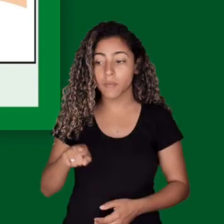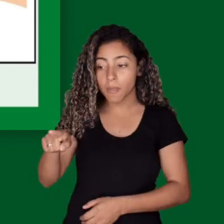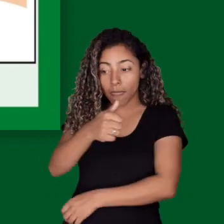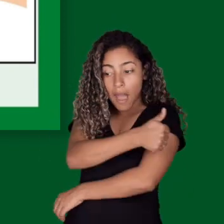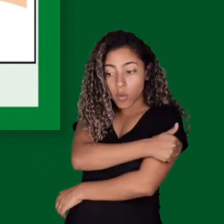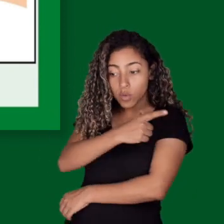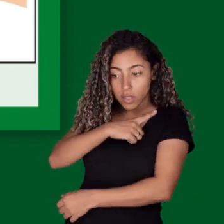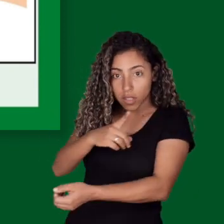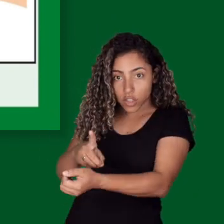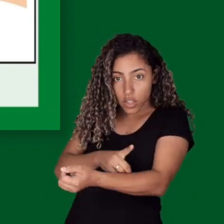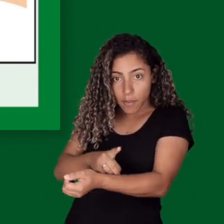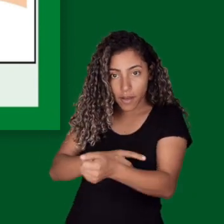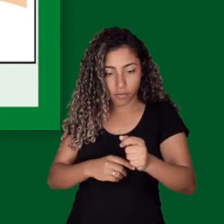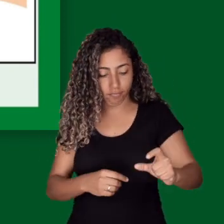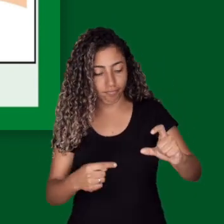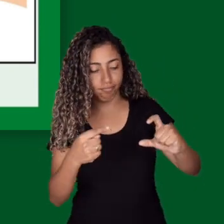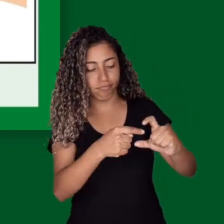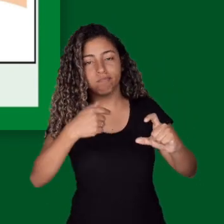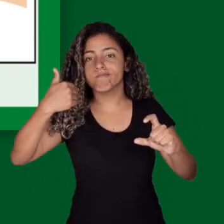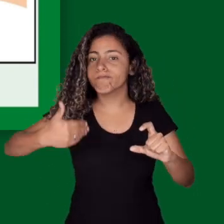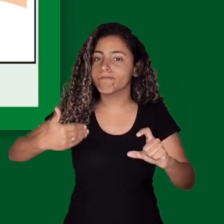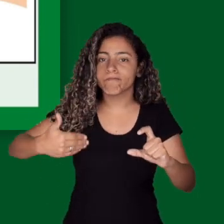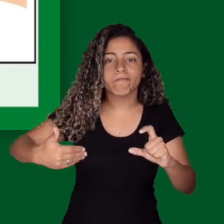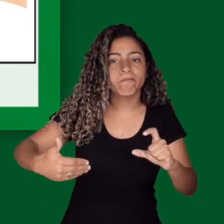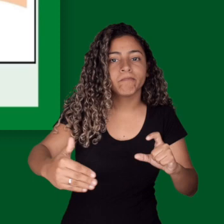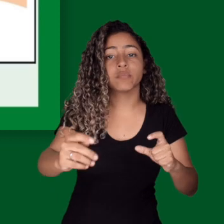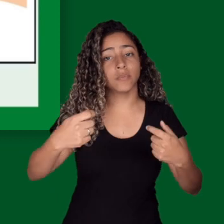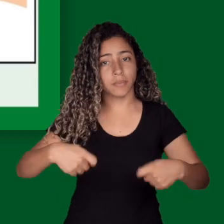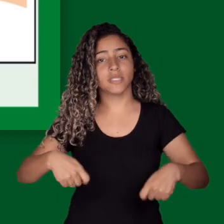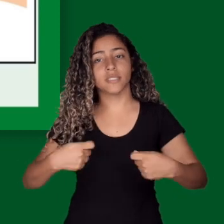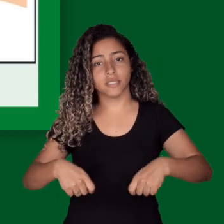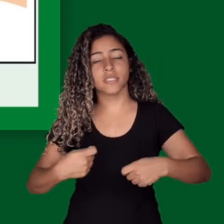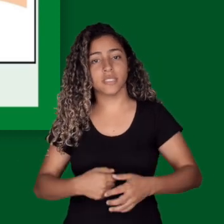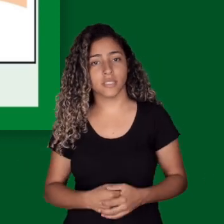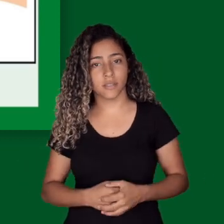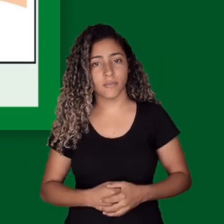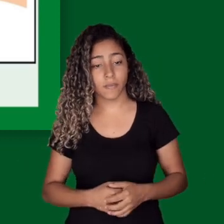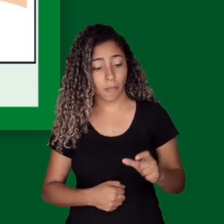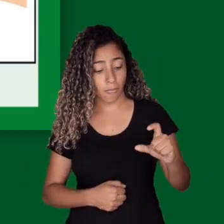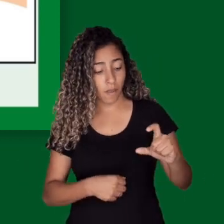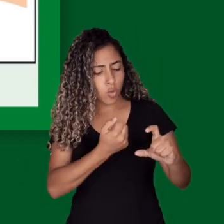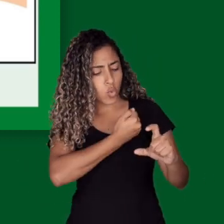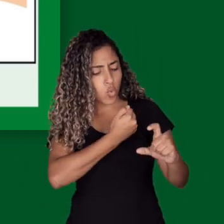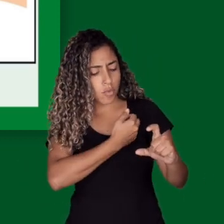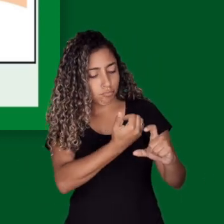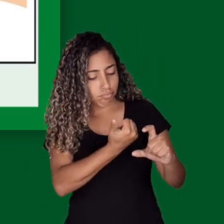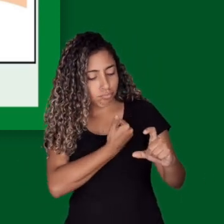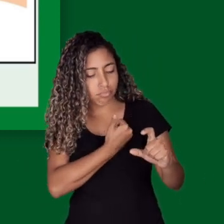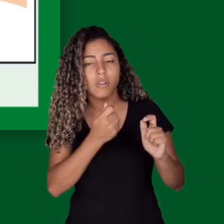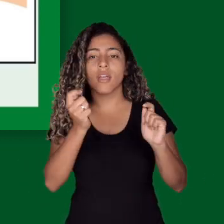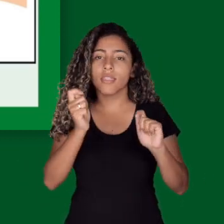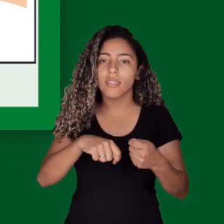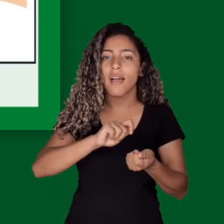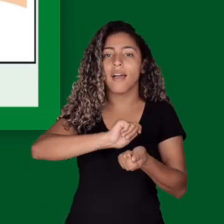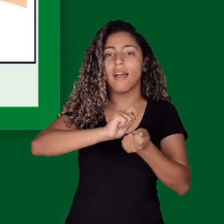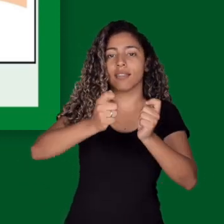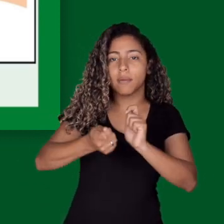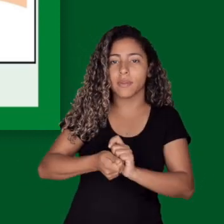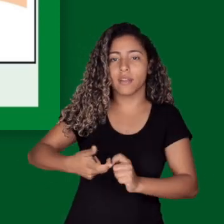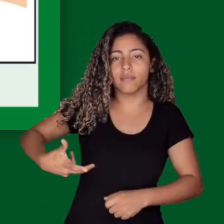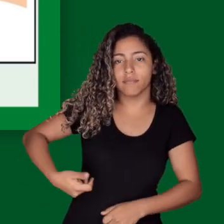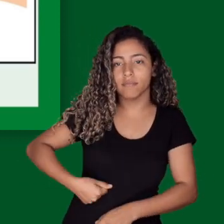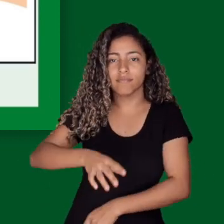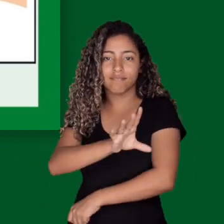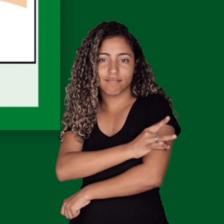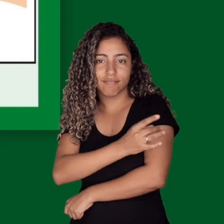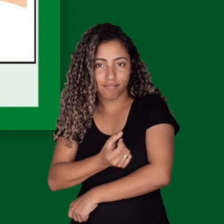com diabetes e permite ajustes de doses da insulina e do tratamento de quem tem diabetes.